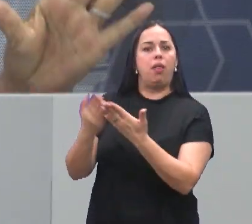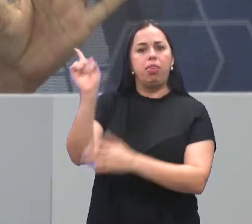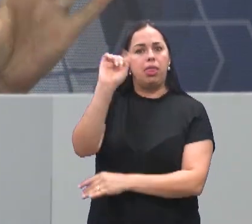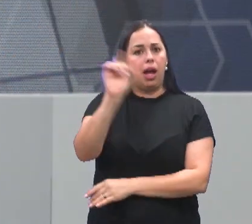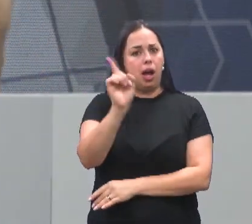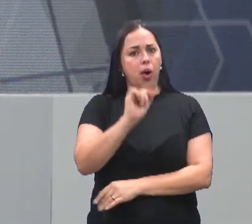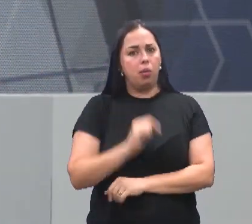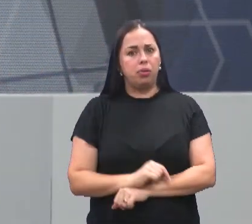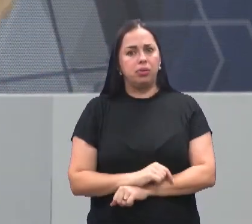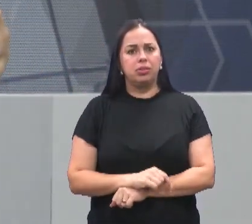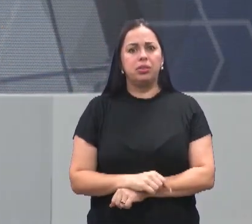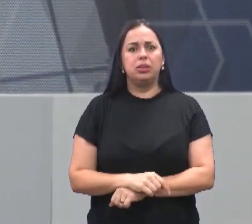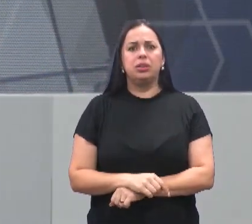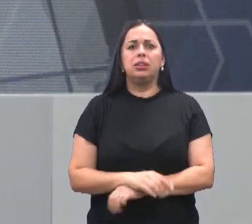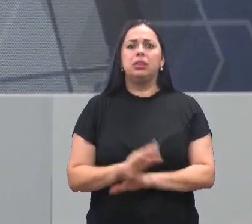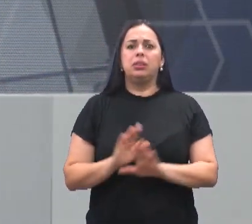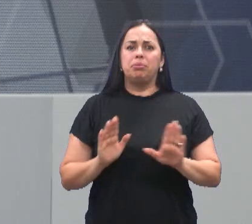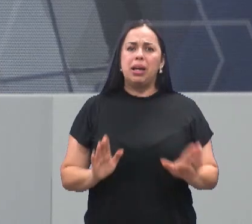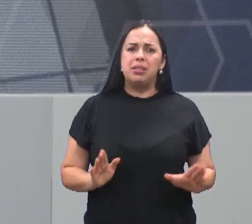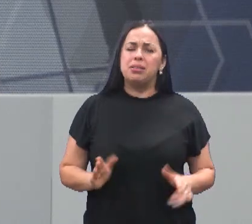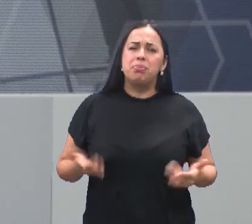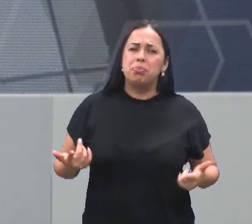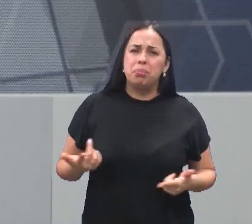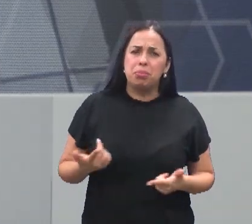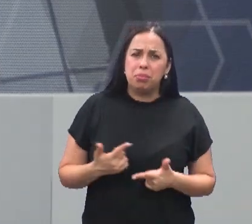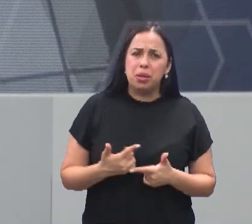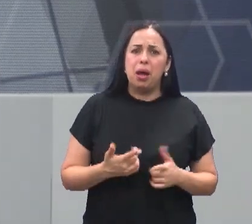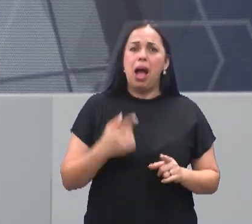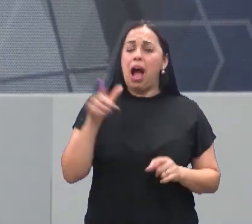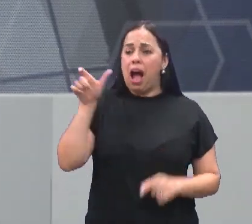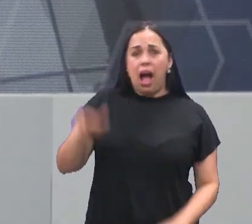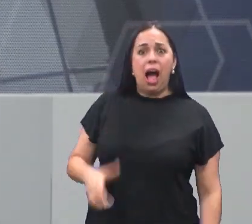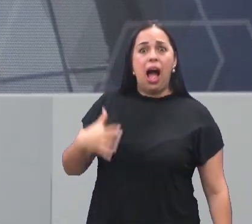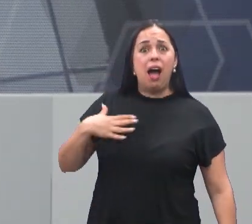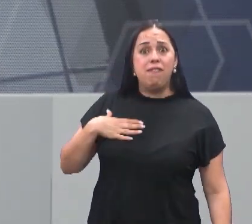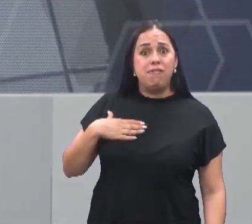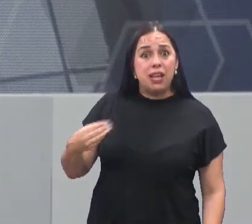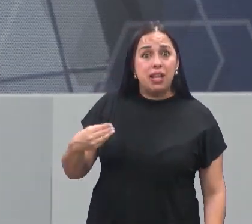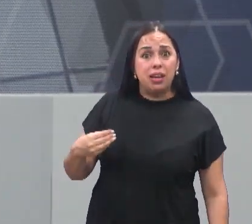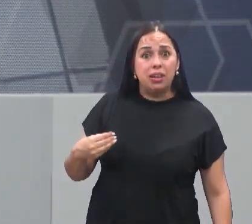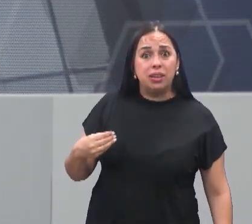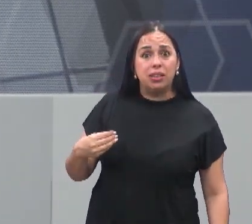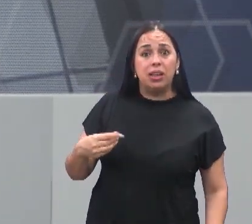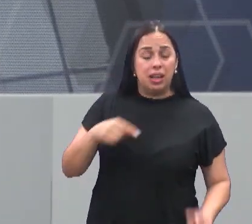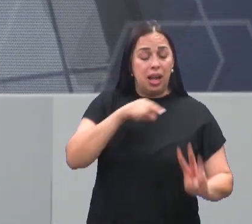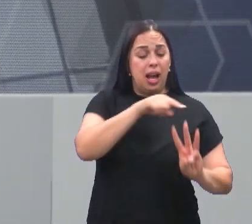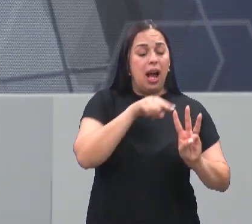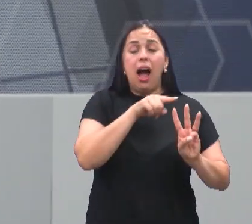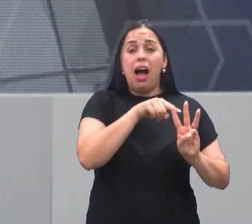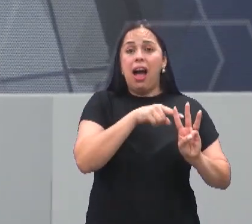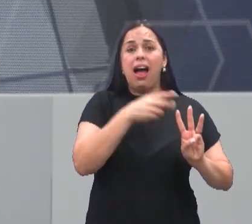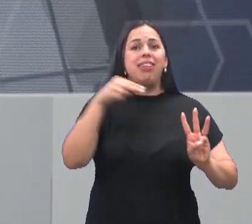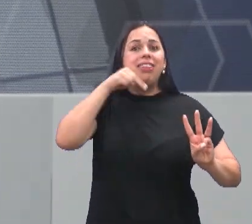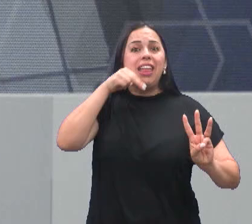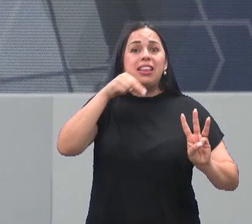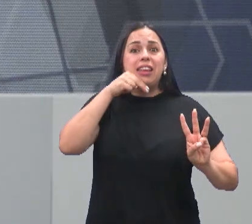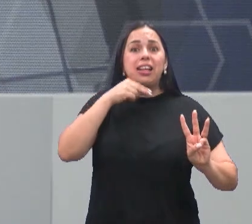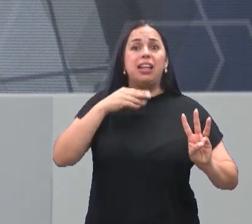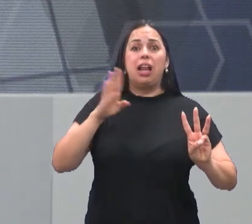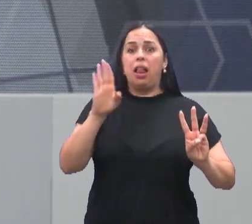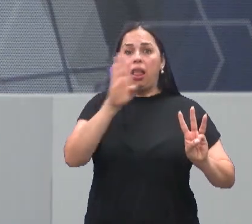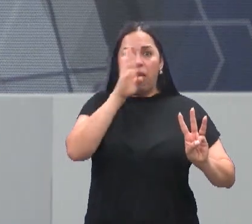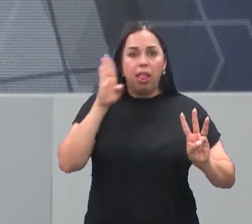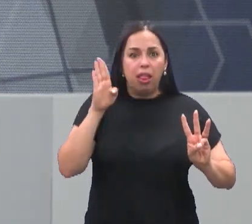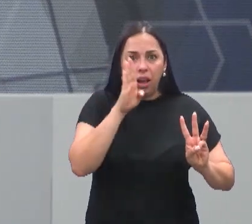ainda bem que não veio, mas qual o problema? A filha passou mal, a neta dela passou mal, a neta dela,